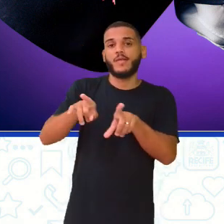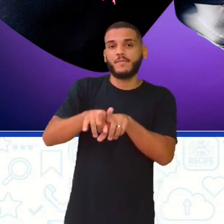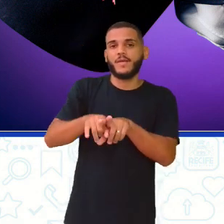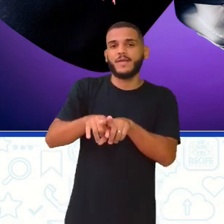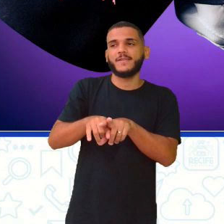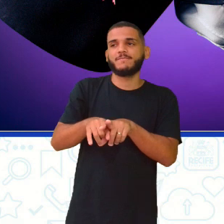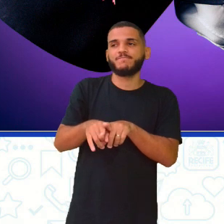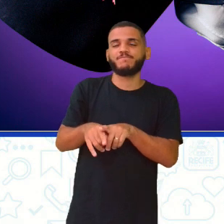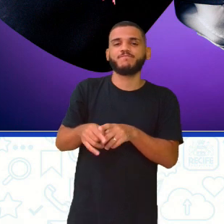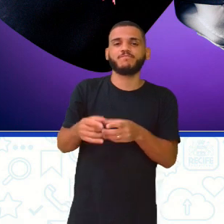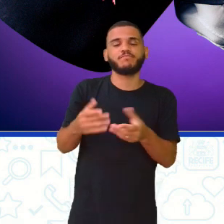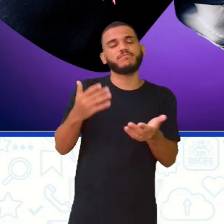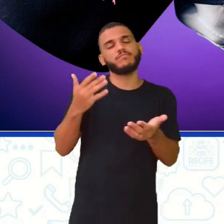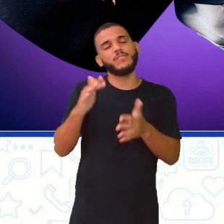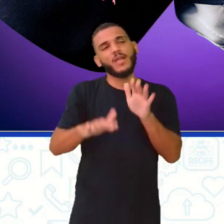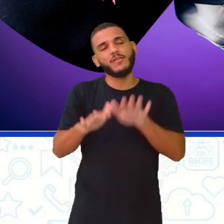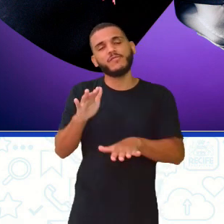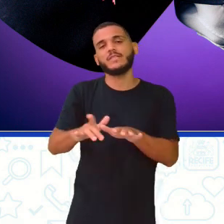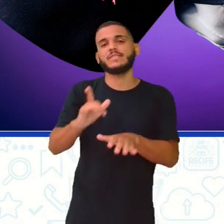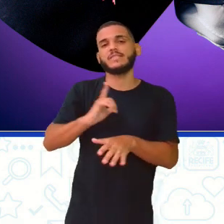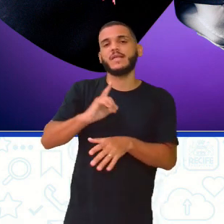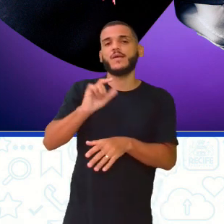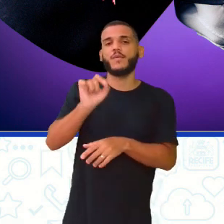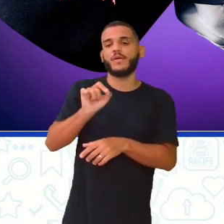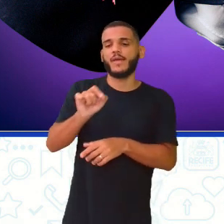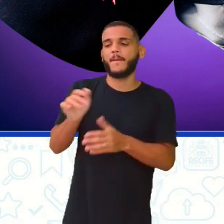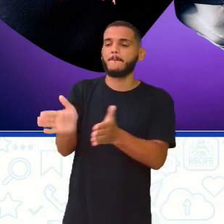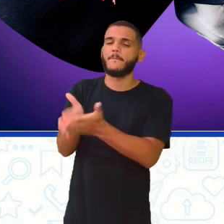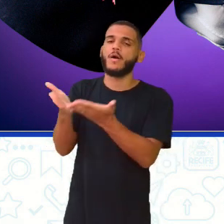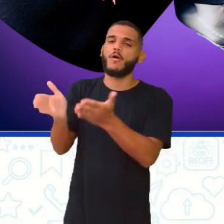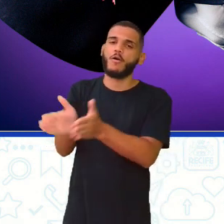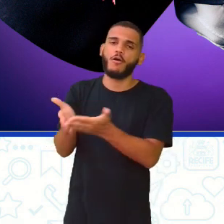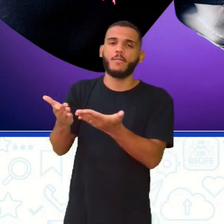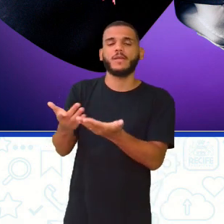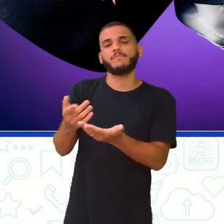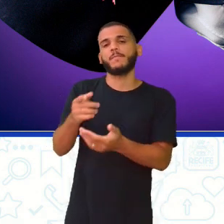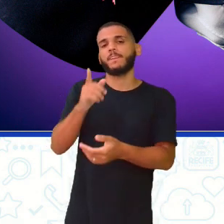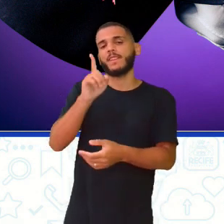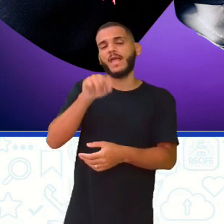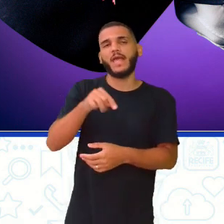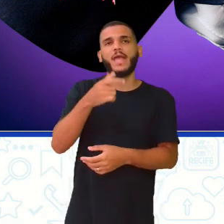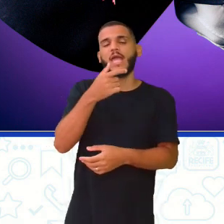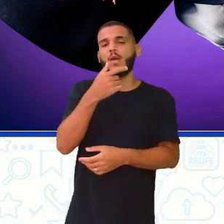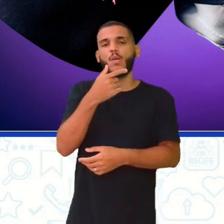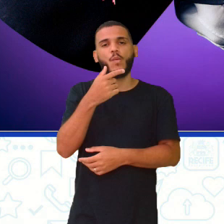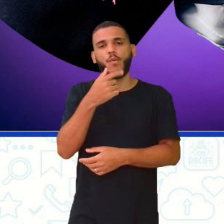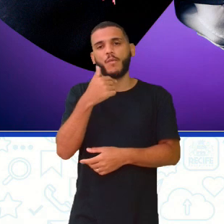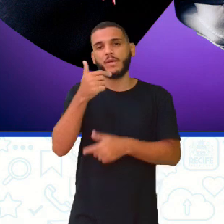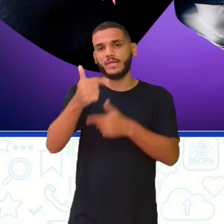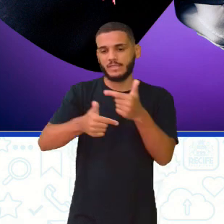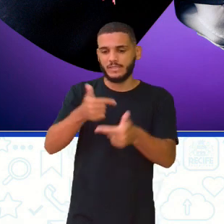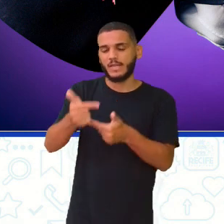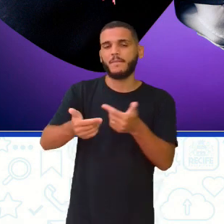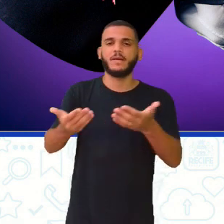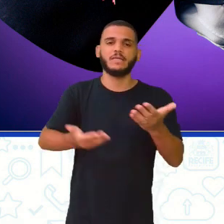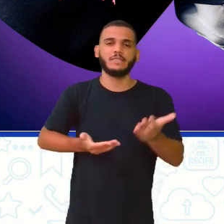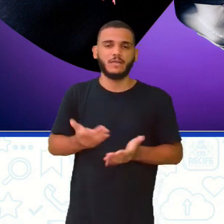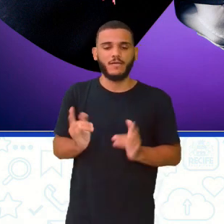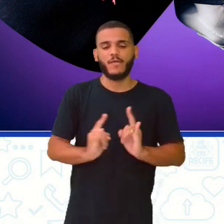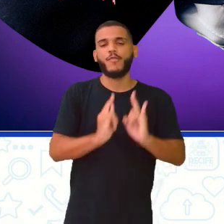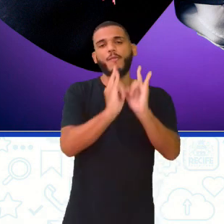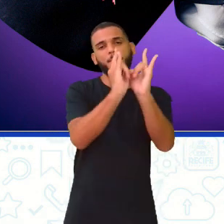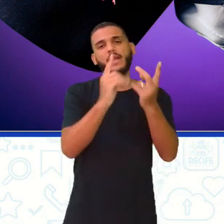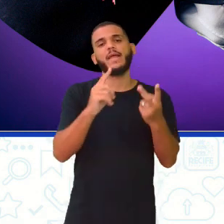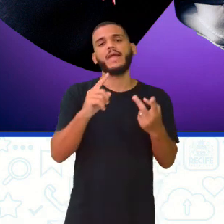casos, ele costuma ser de origem muito humilde, um zelador, um prisioneiro, um mendigo. Olha aí, mais dicas aí de